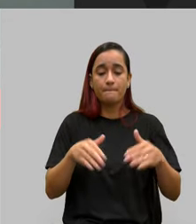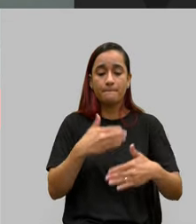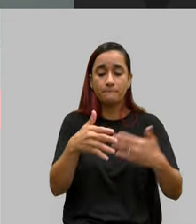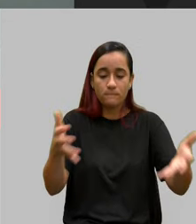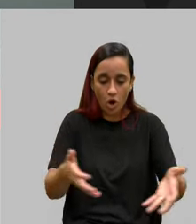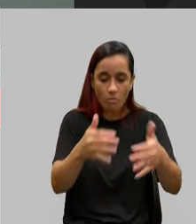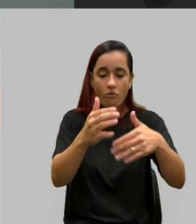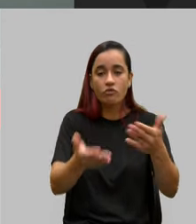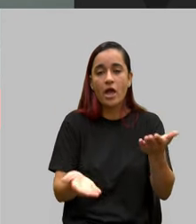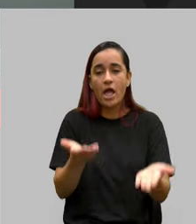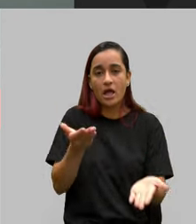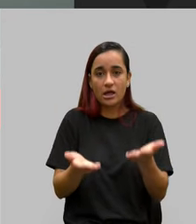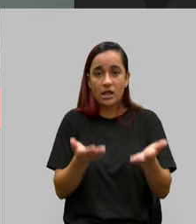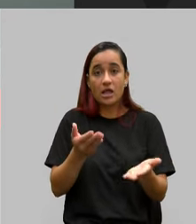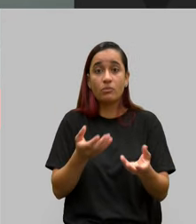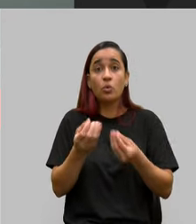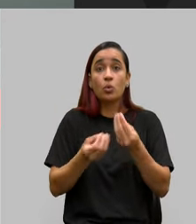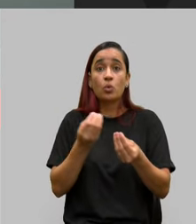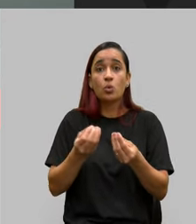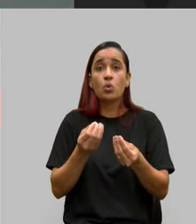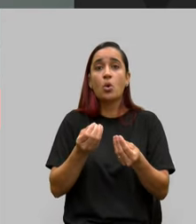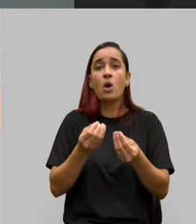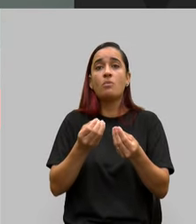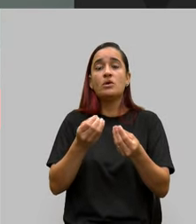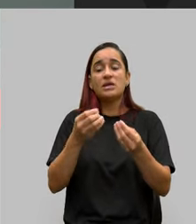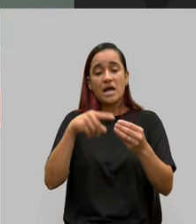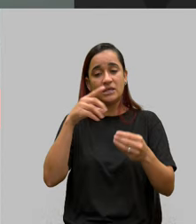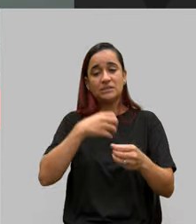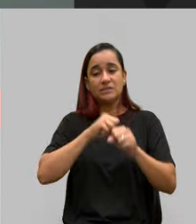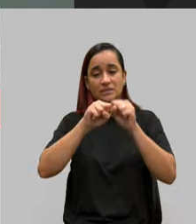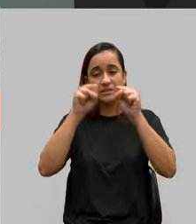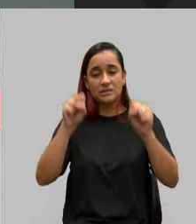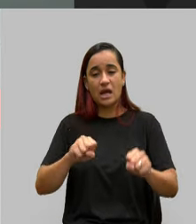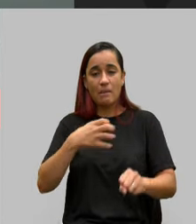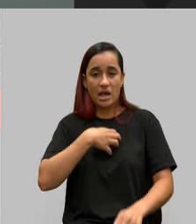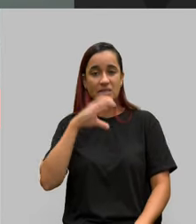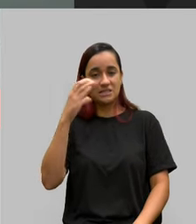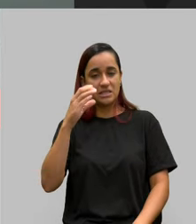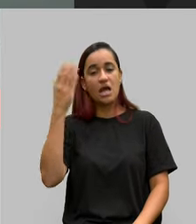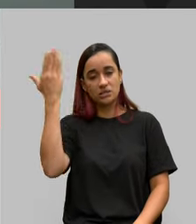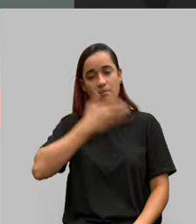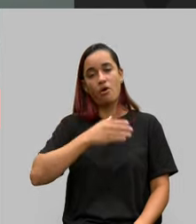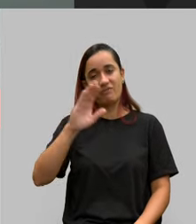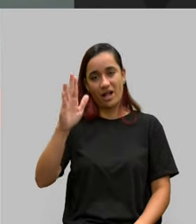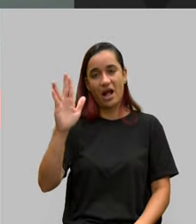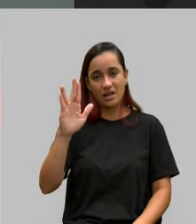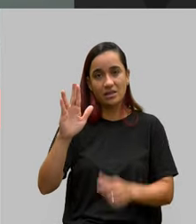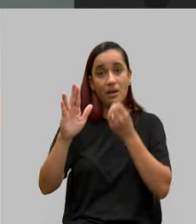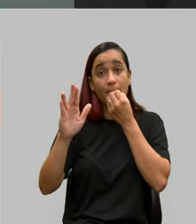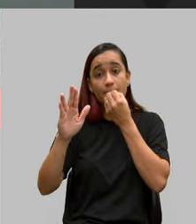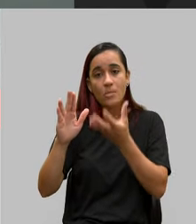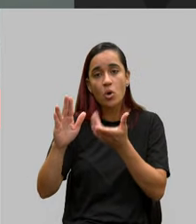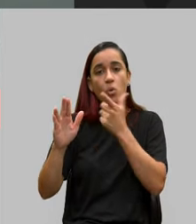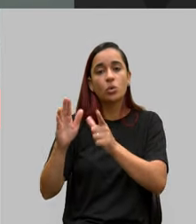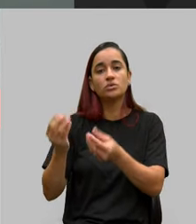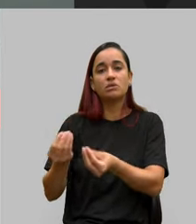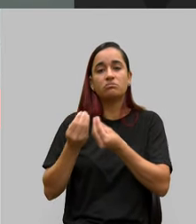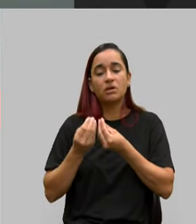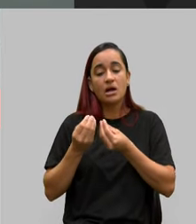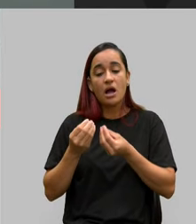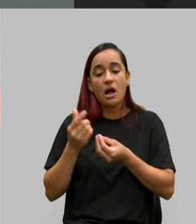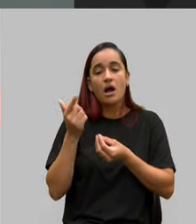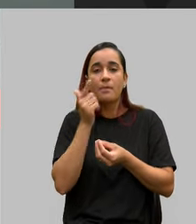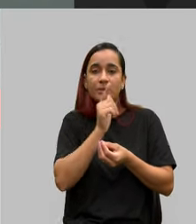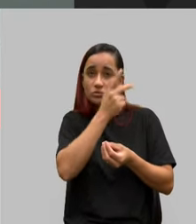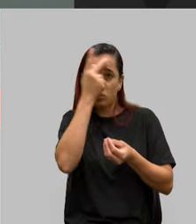que determinado sistema precisa é a ciência da cannabis cannabis é capaz de dar dignidade próximo à morte como